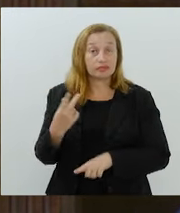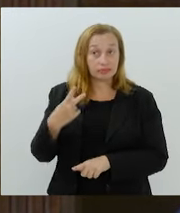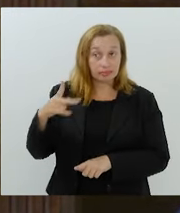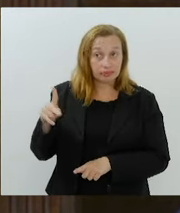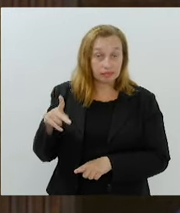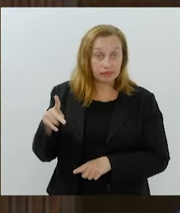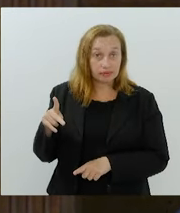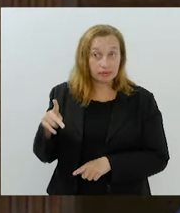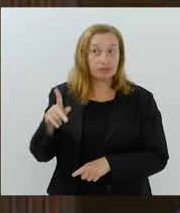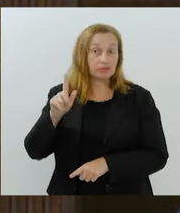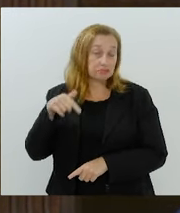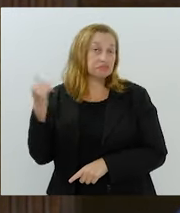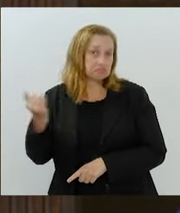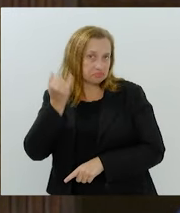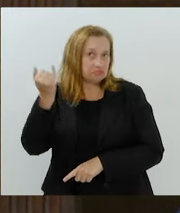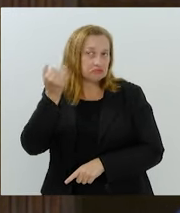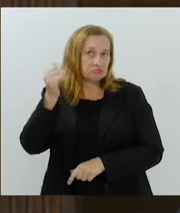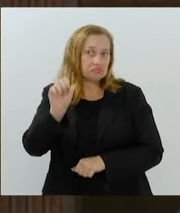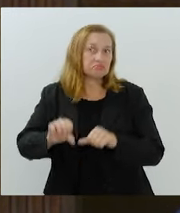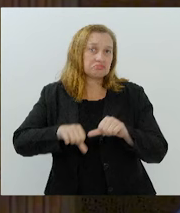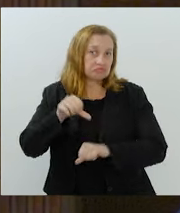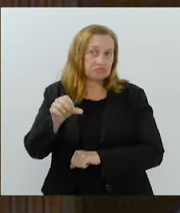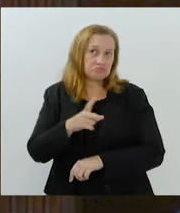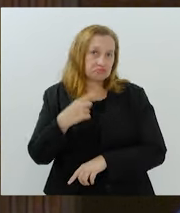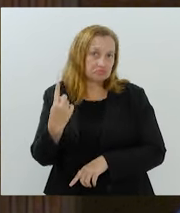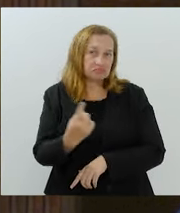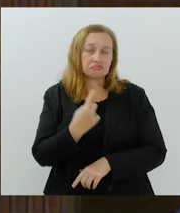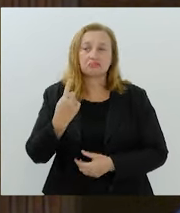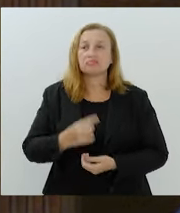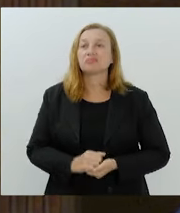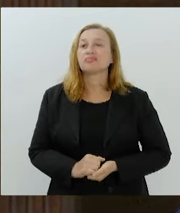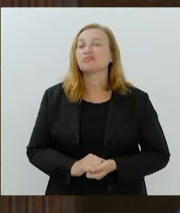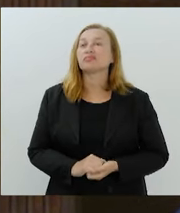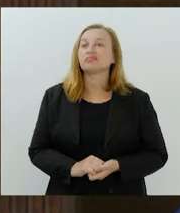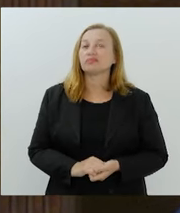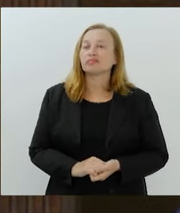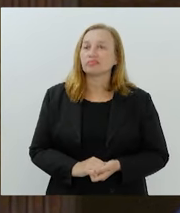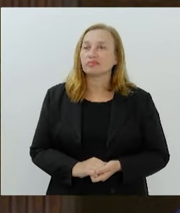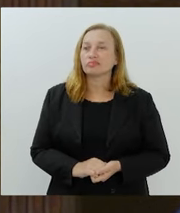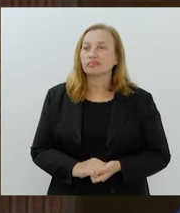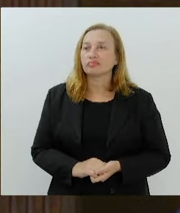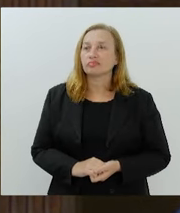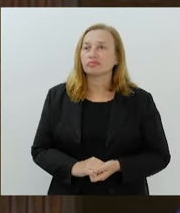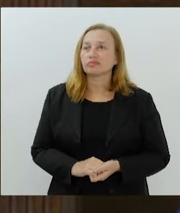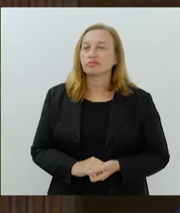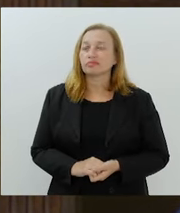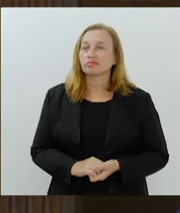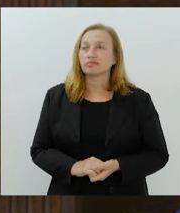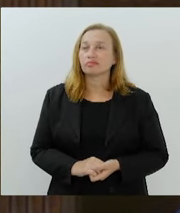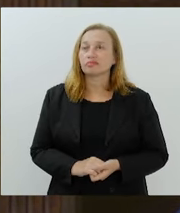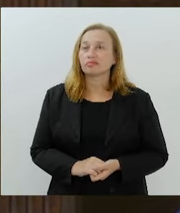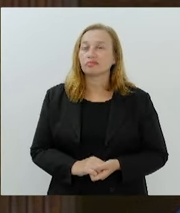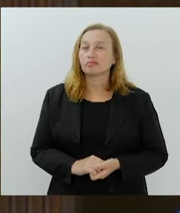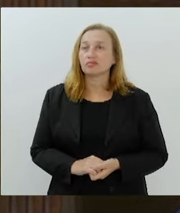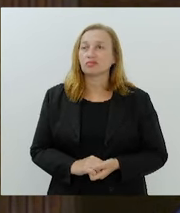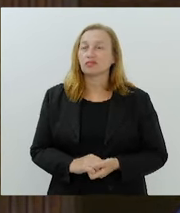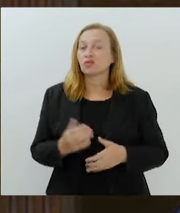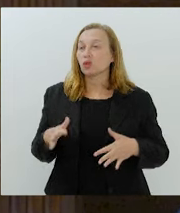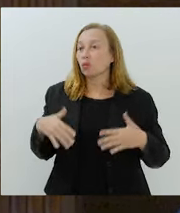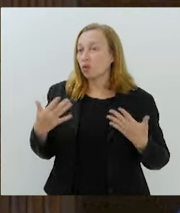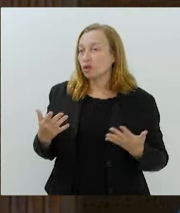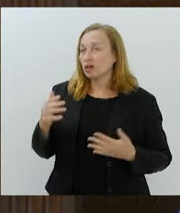tão importante e transformador para nós, é que quando o André fala